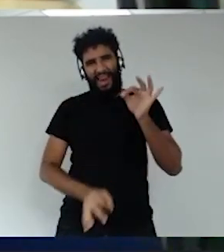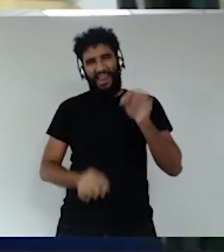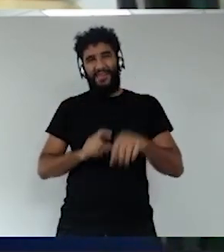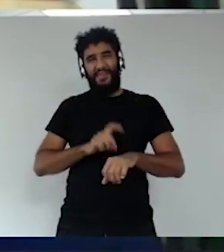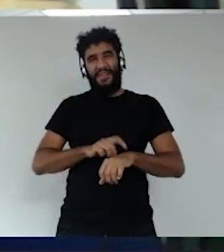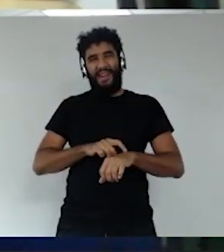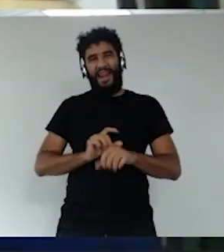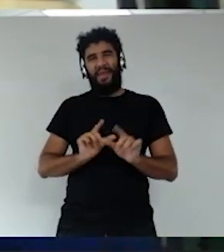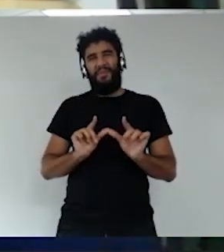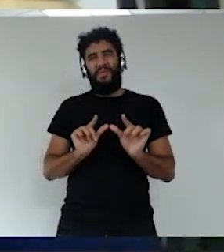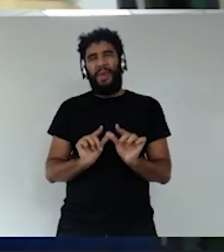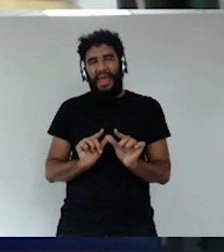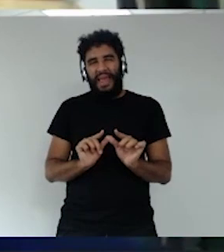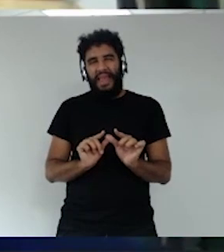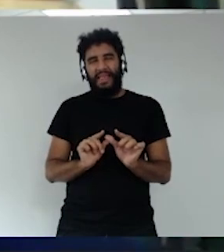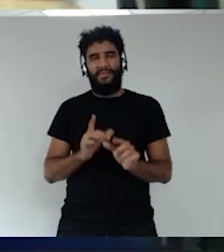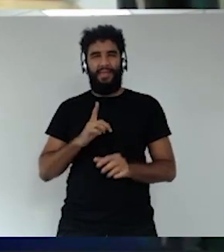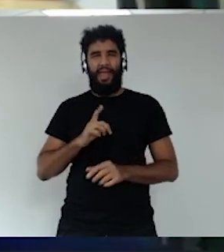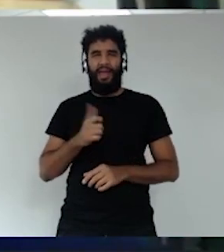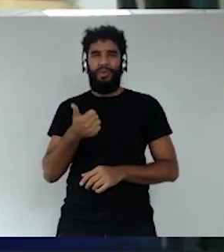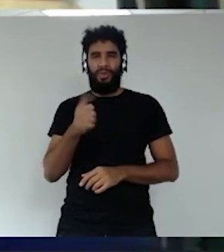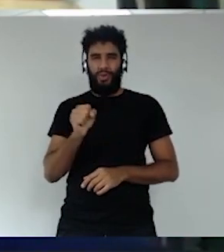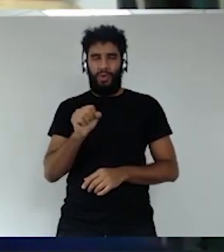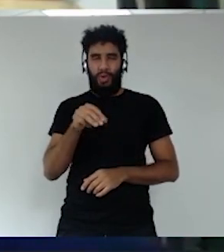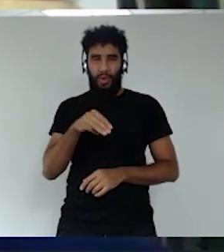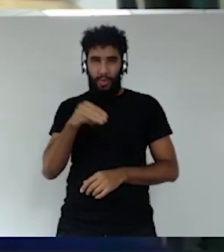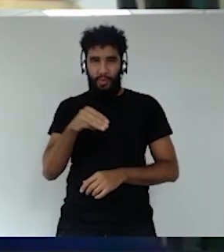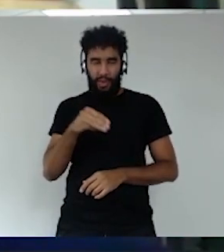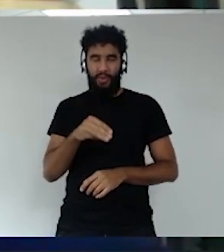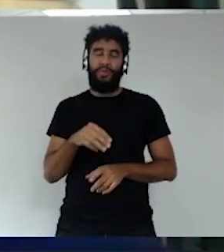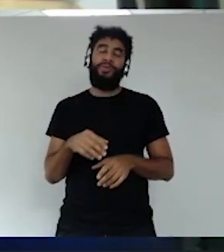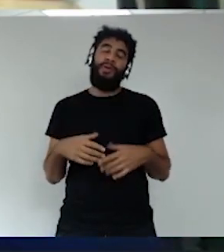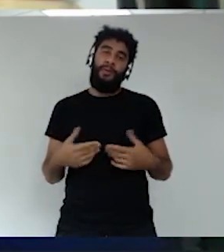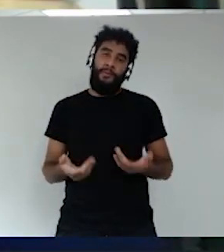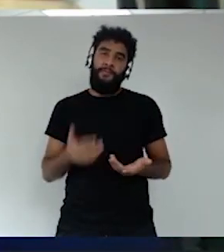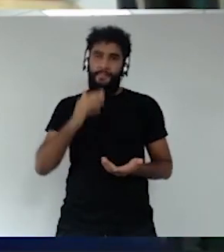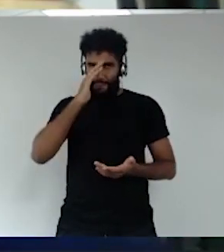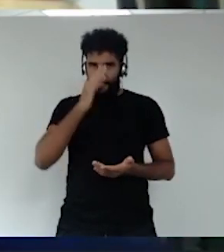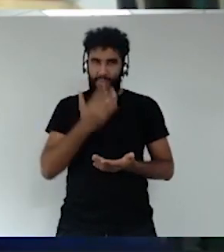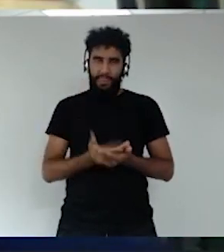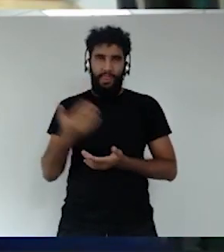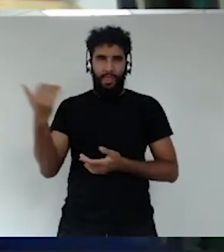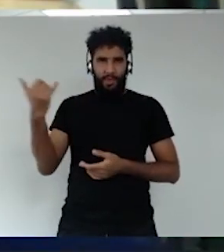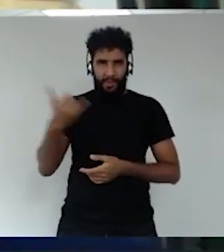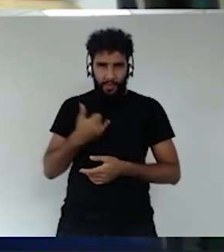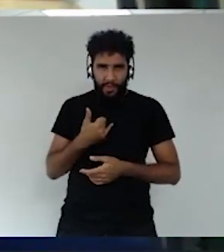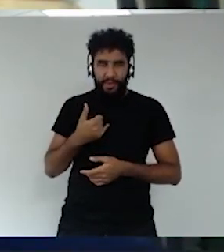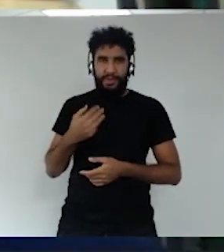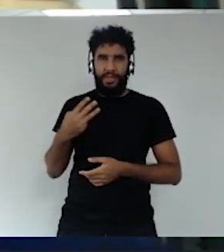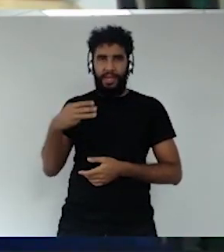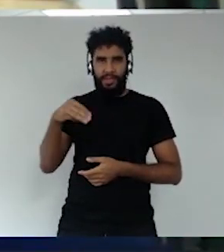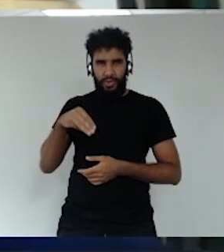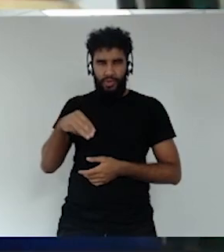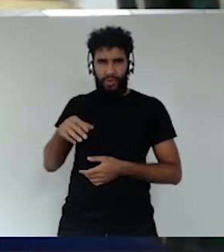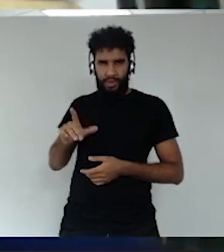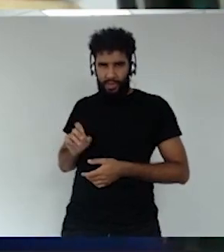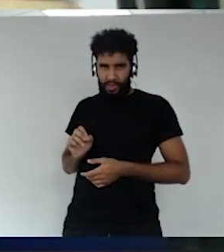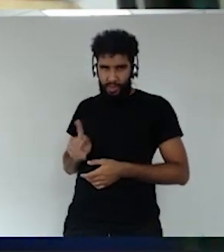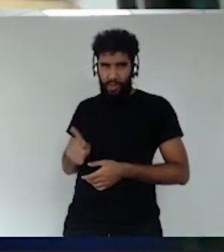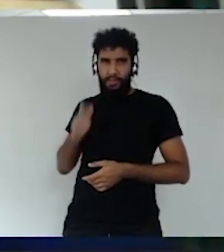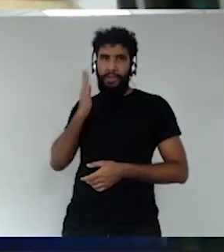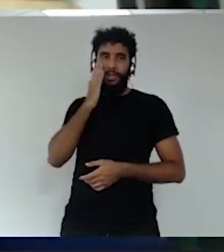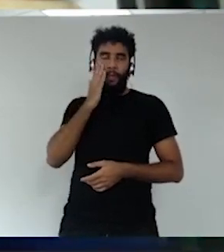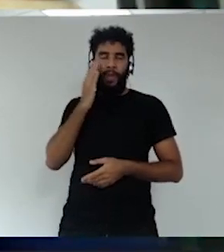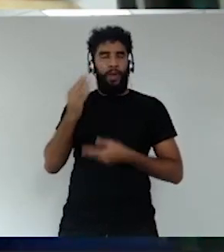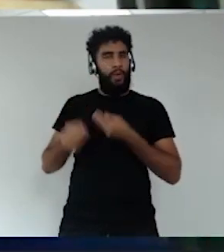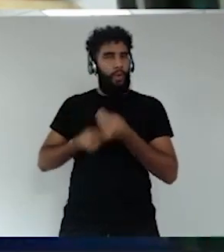curto. Teremos 18 minutos ao todo, e eu creio que eu seria avisado 3 minutos antes para saber